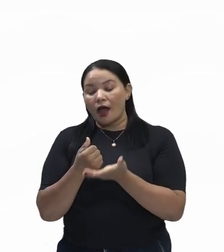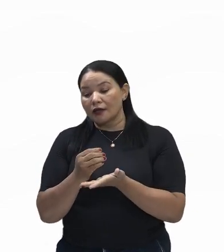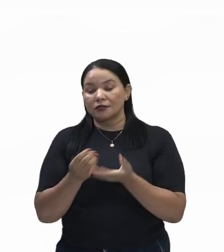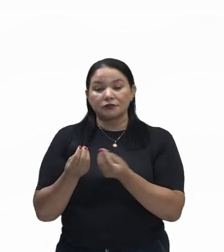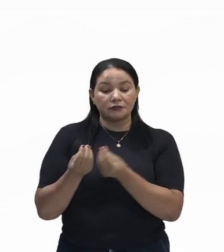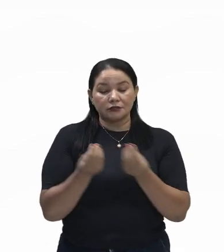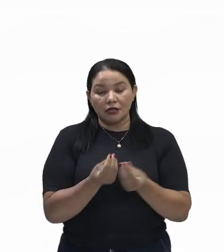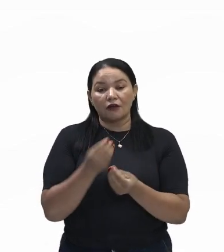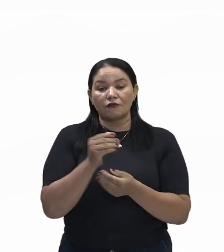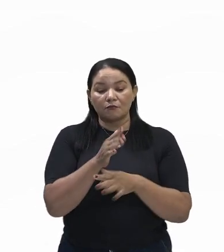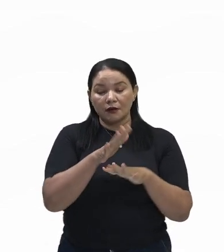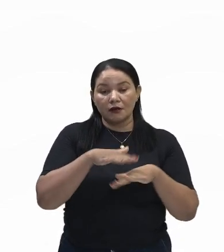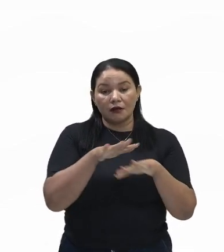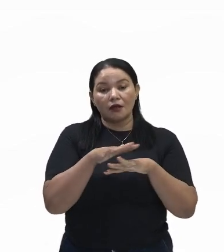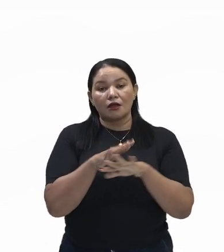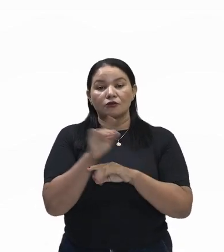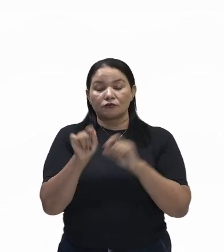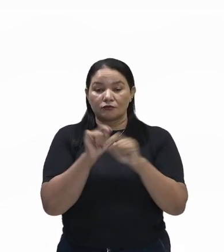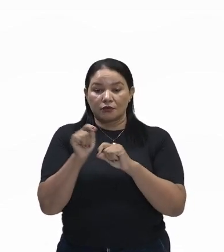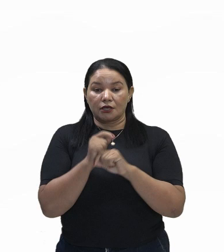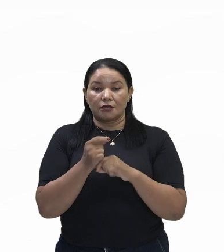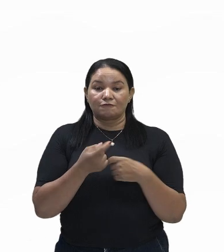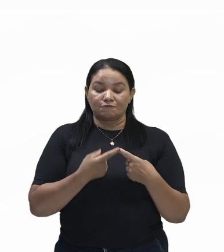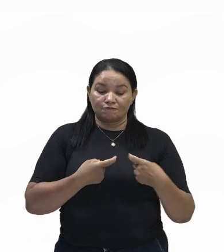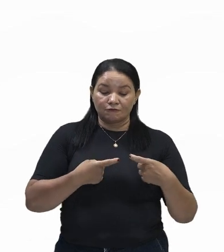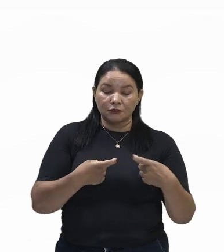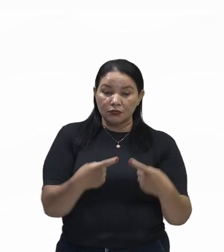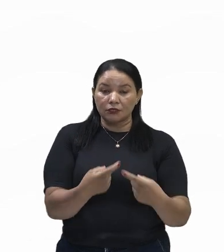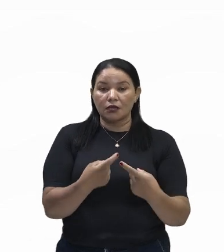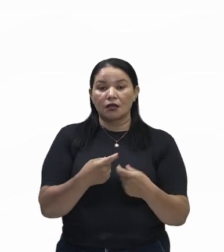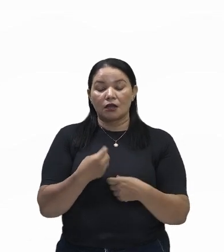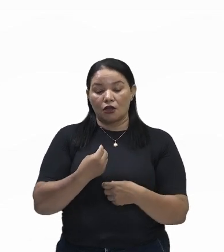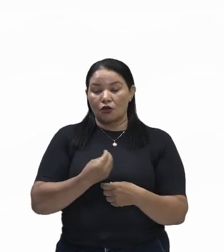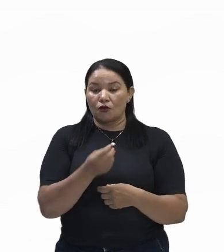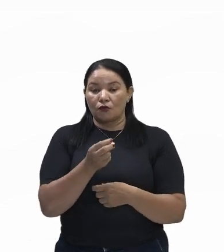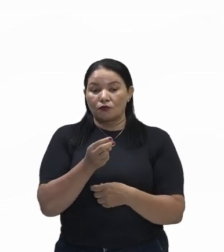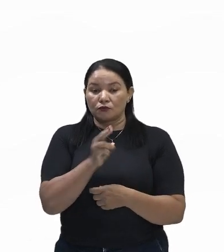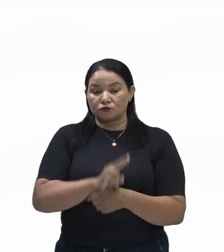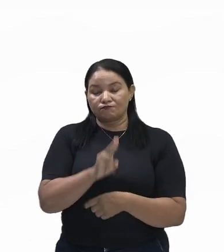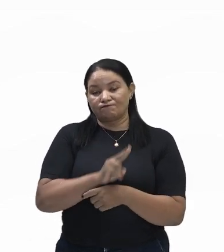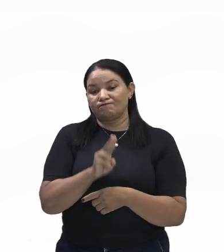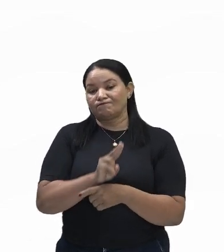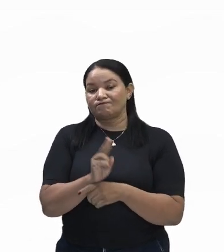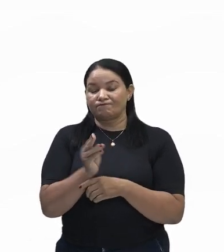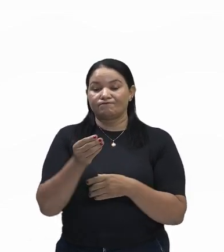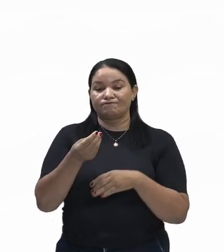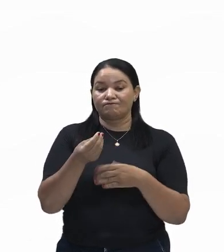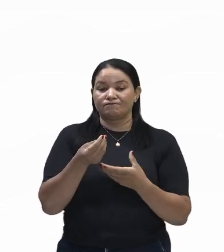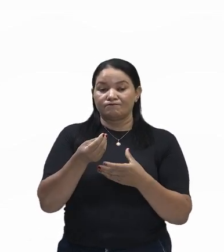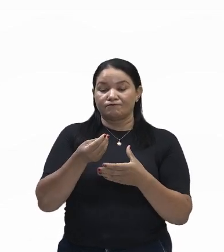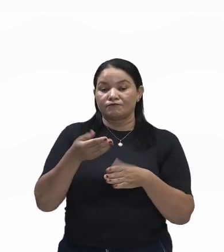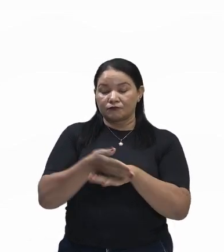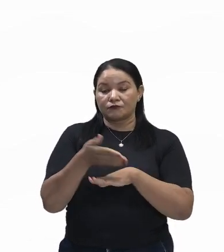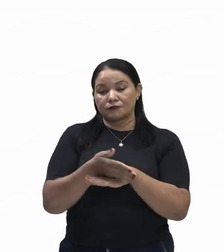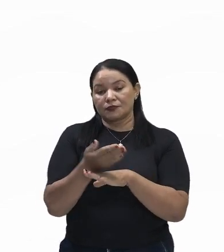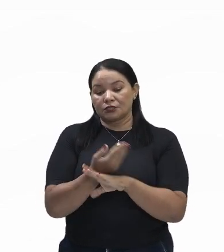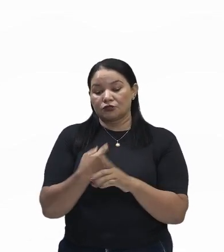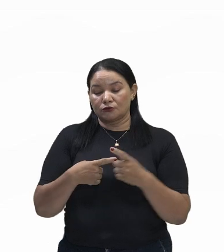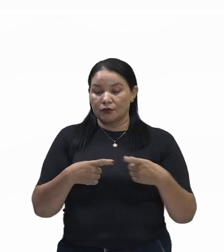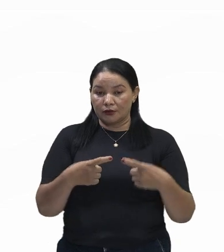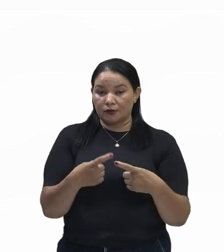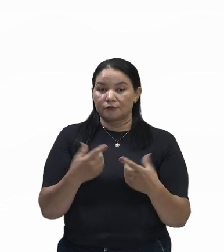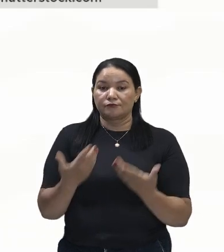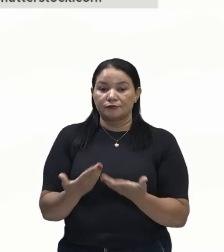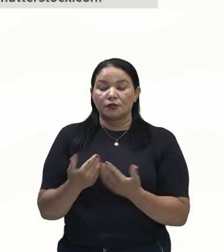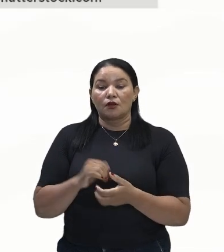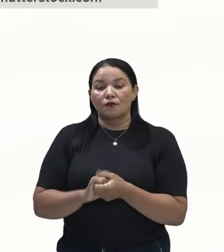sendo destinada para os gastos da Primeira Guerra Mundial. Então, o que vai acontecer?